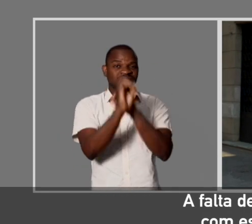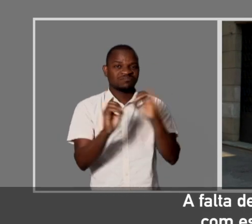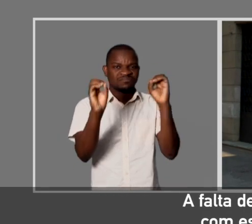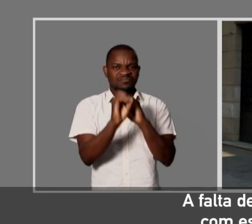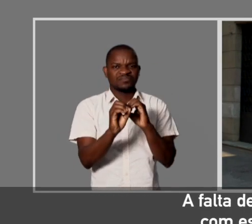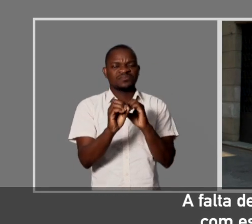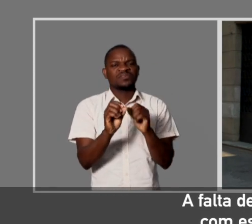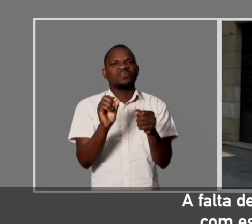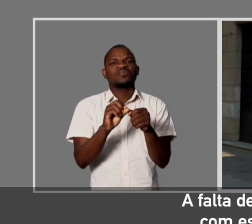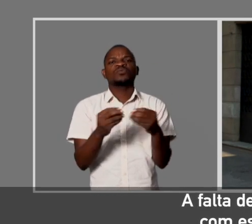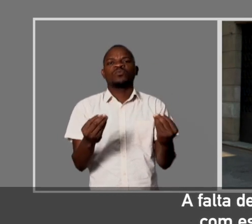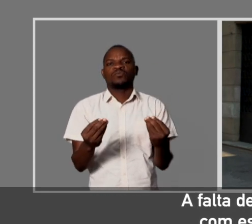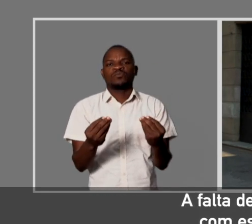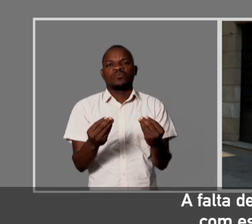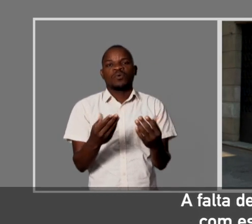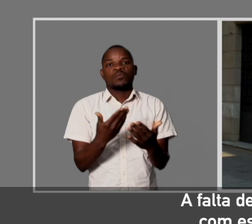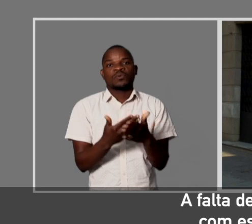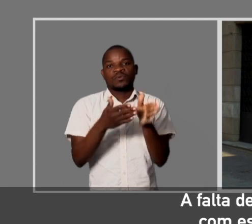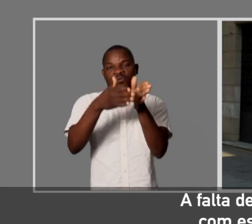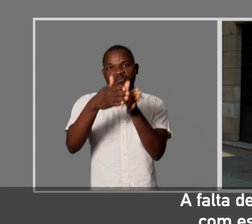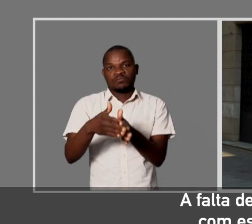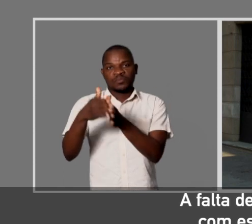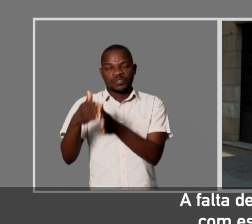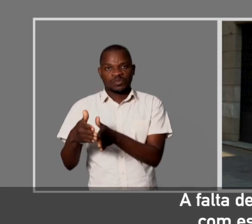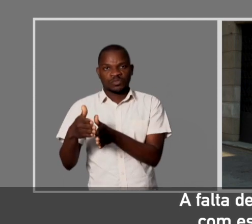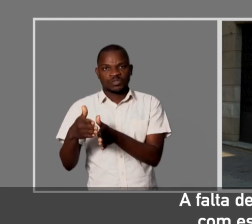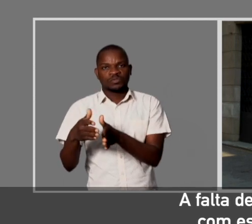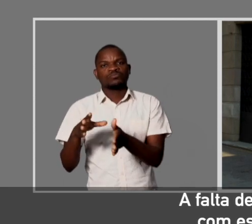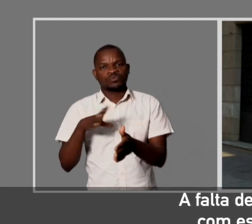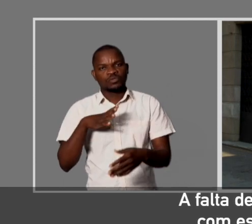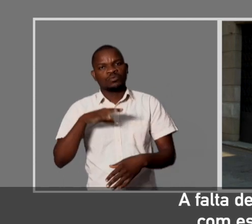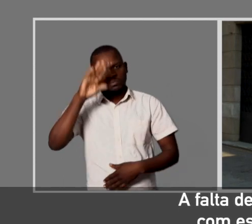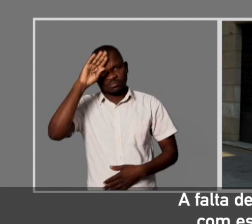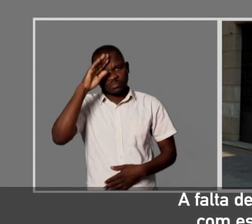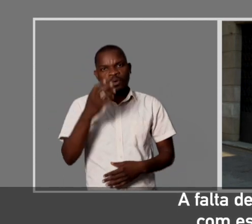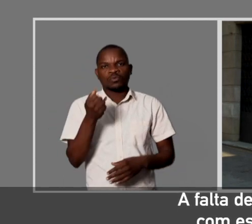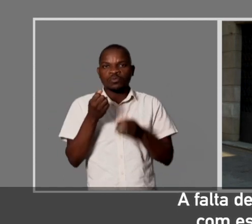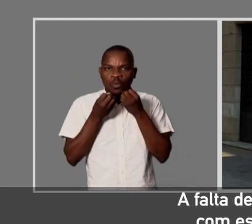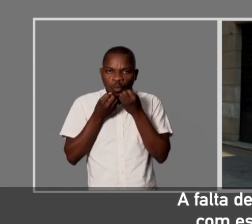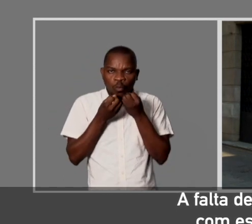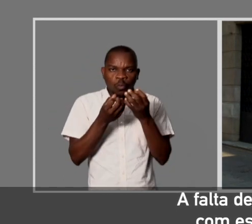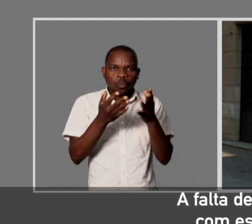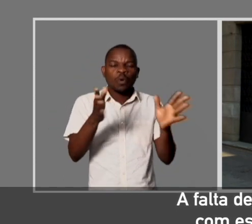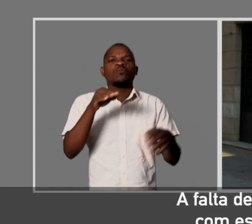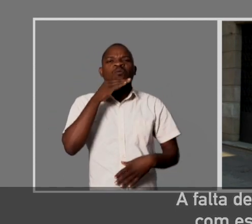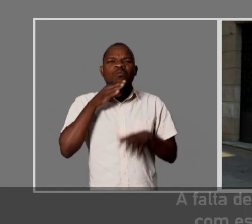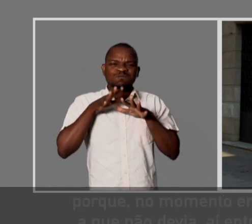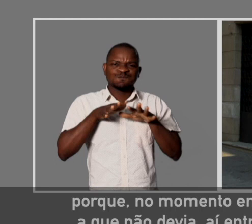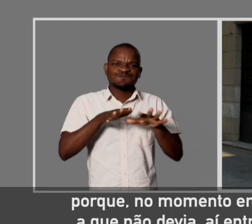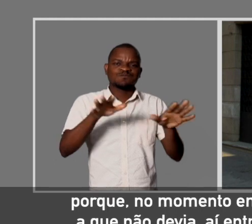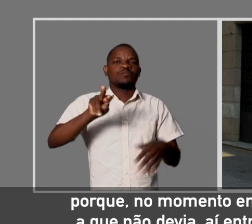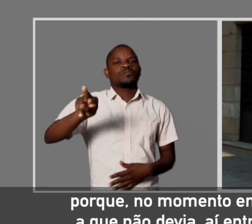do sigilo faz com que as pessoas, por exemplo, que portam esta doença possam se espalhar,